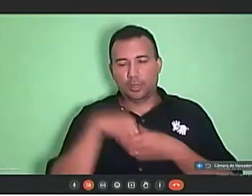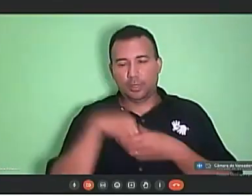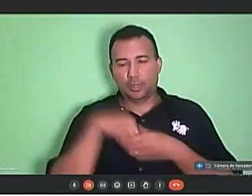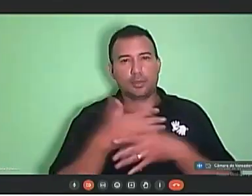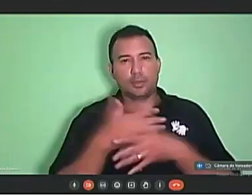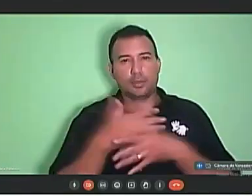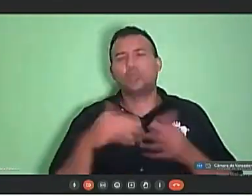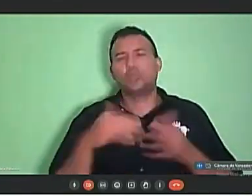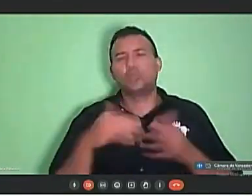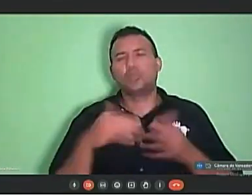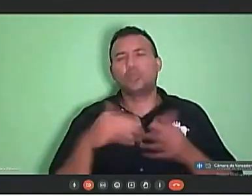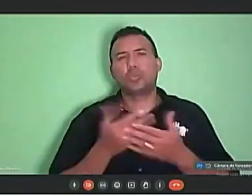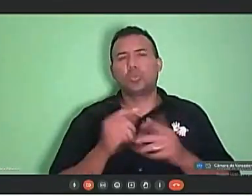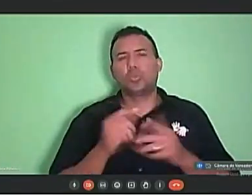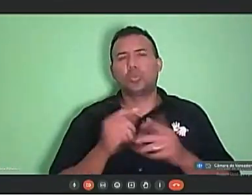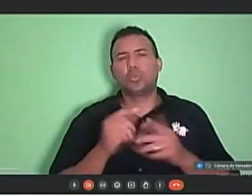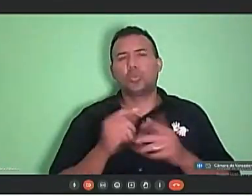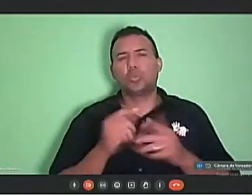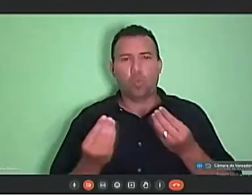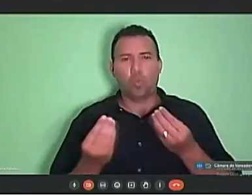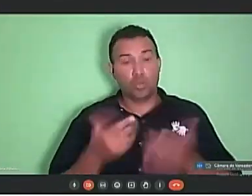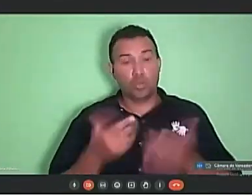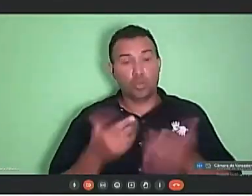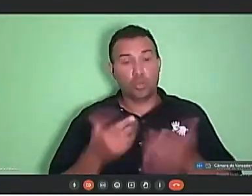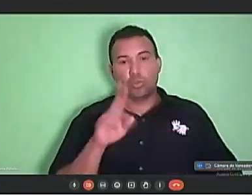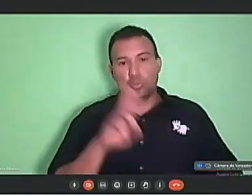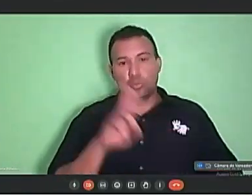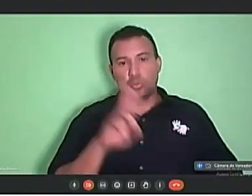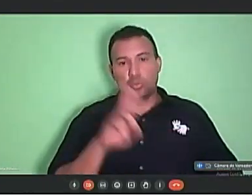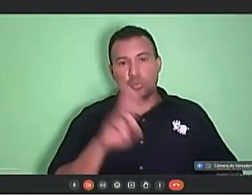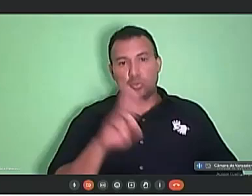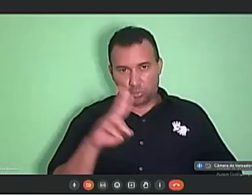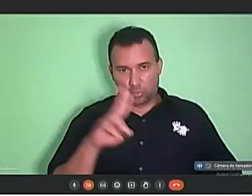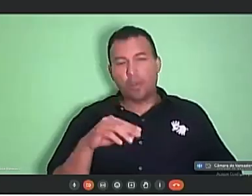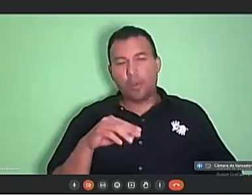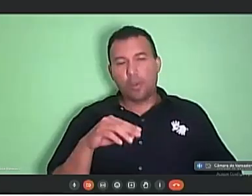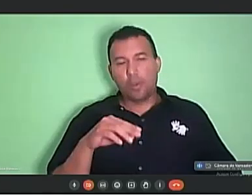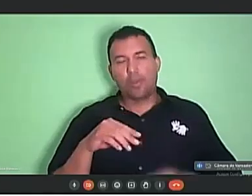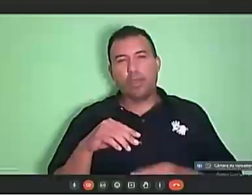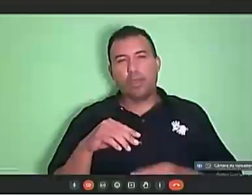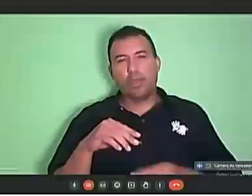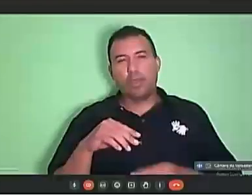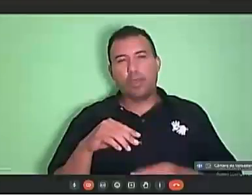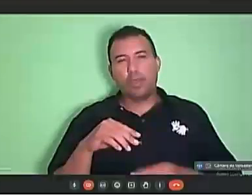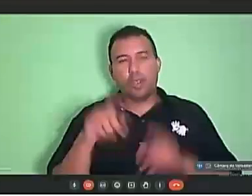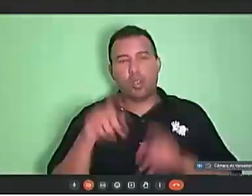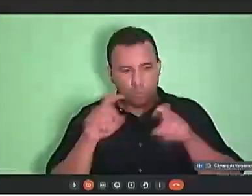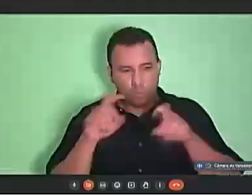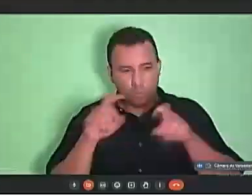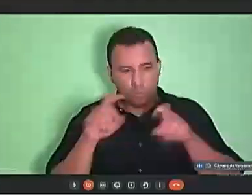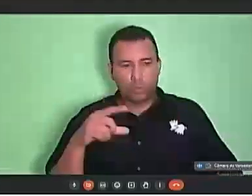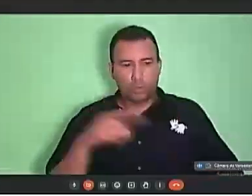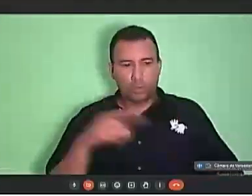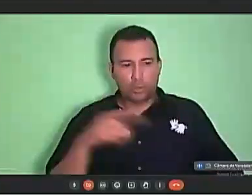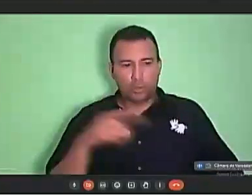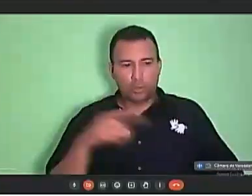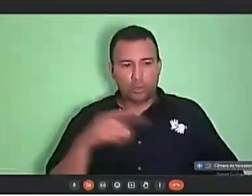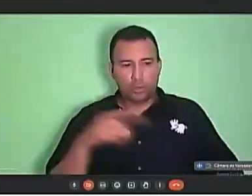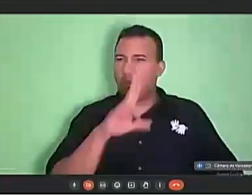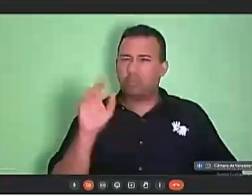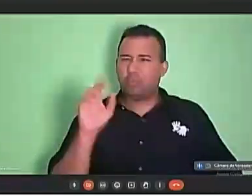A gente utilizou um programa computacional que tem aquele nome estranho ali, RecRAS. É um software